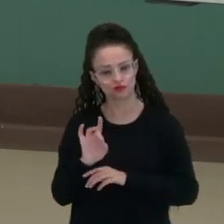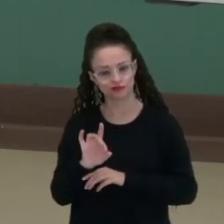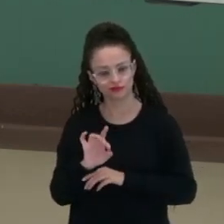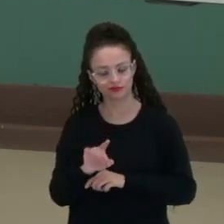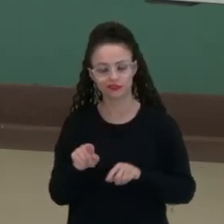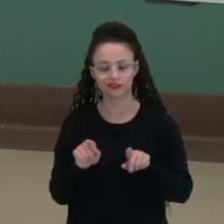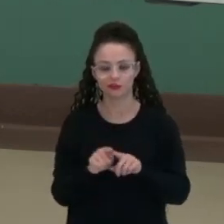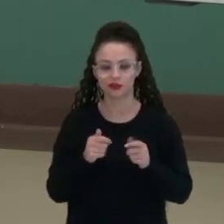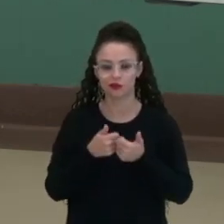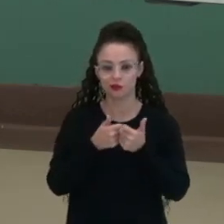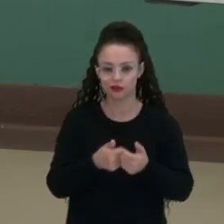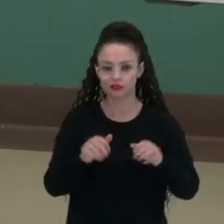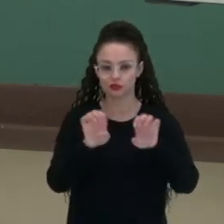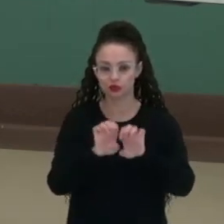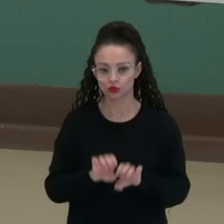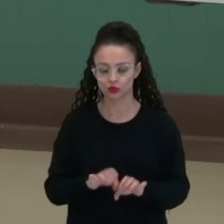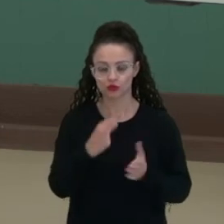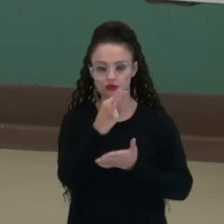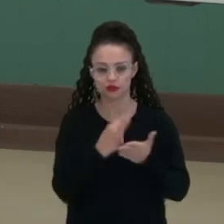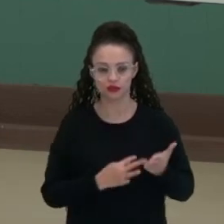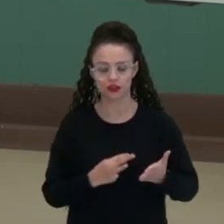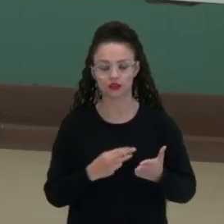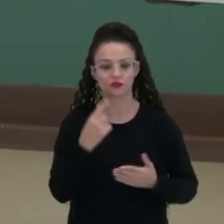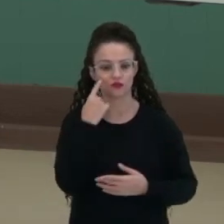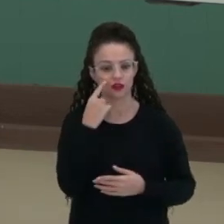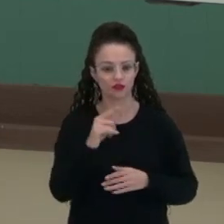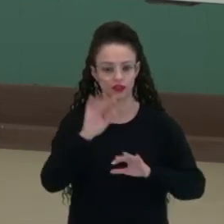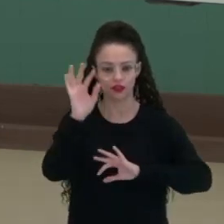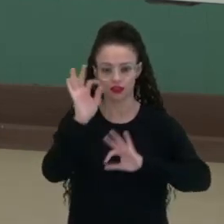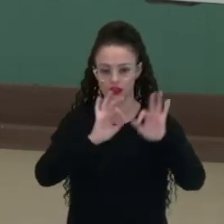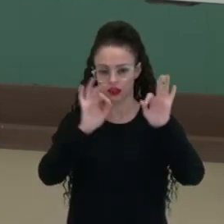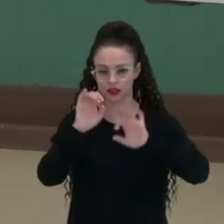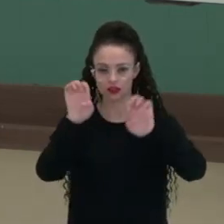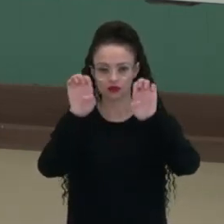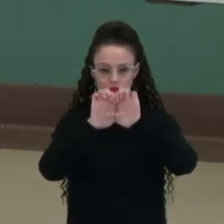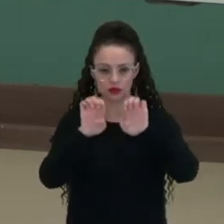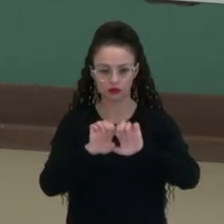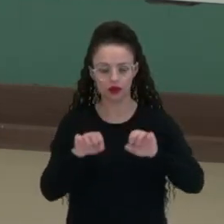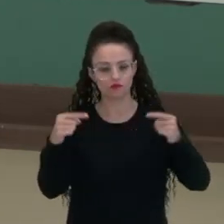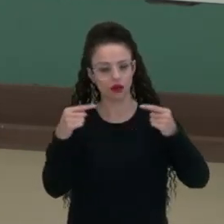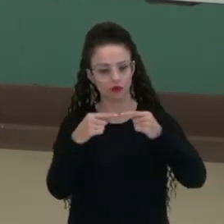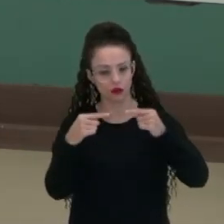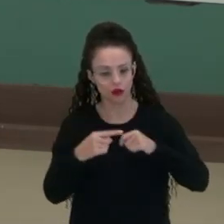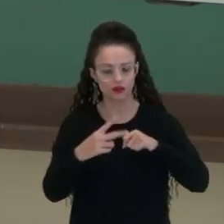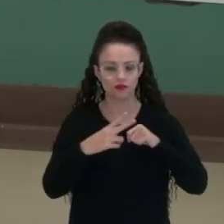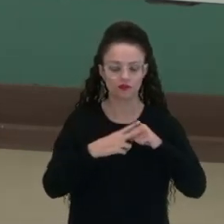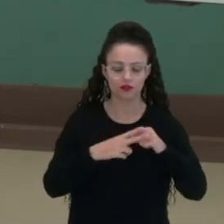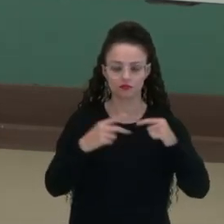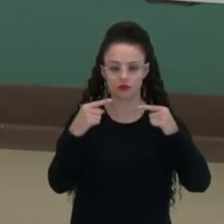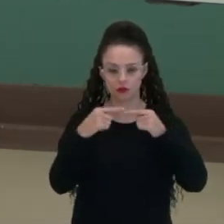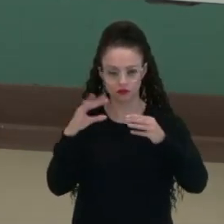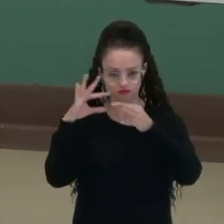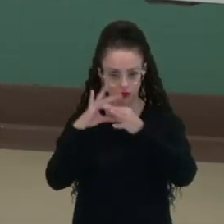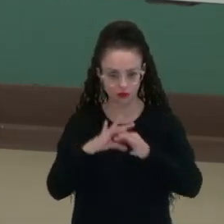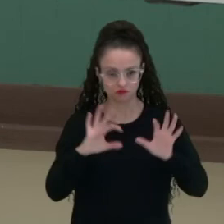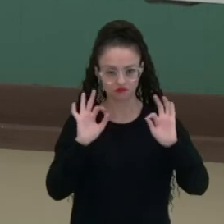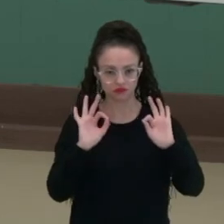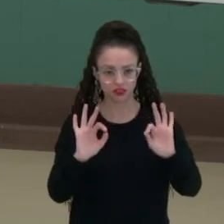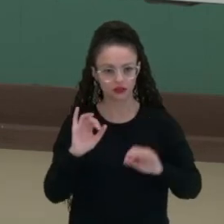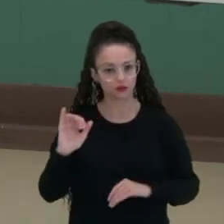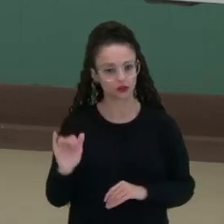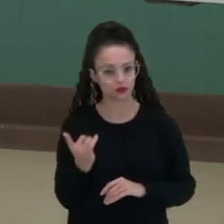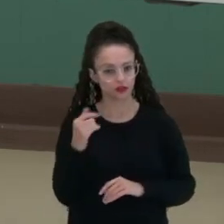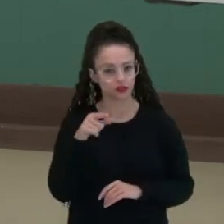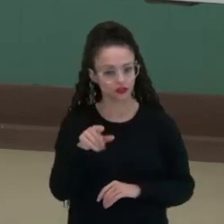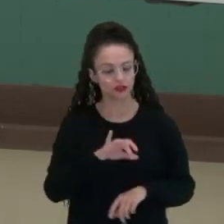do texto. À medida que você vai digitando, você vai vendo as questões da concordância, da coerência, não é mesmo? Então aproveita